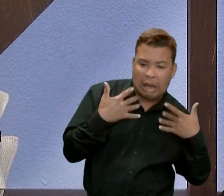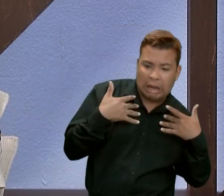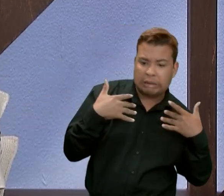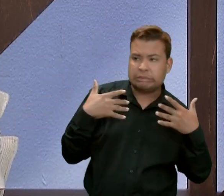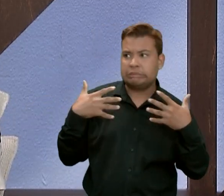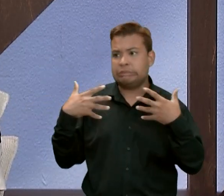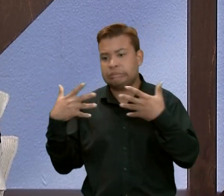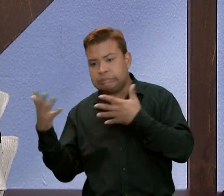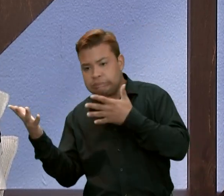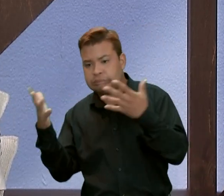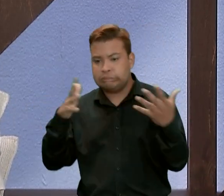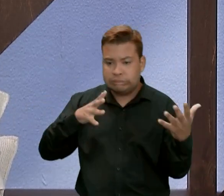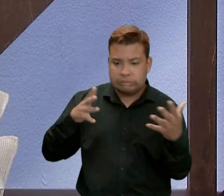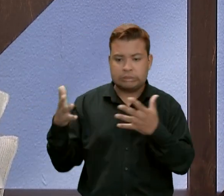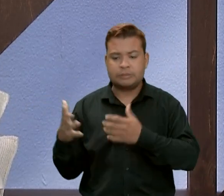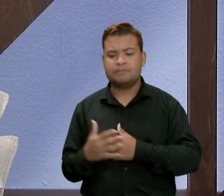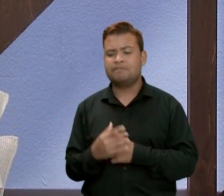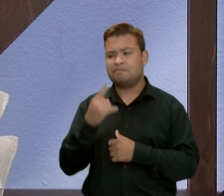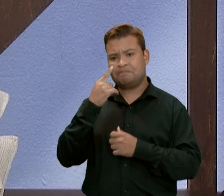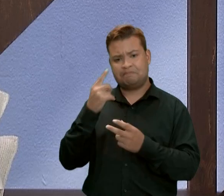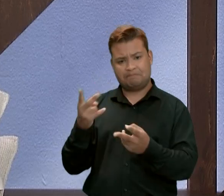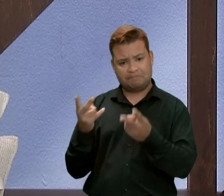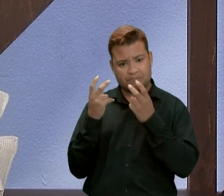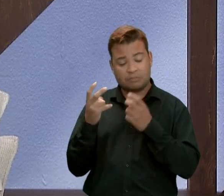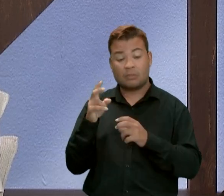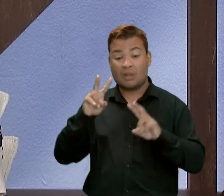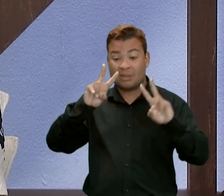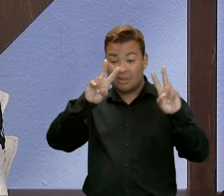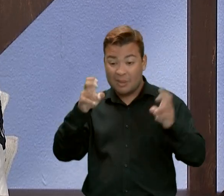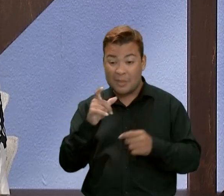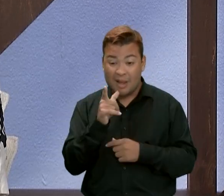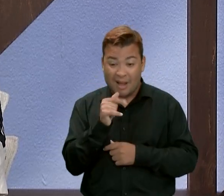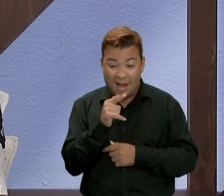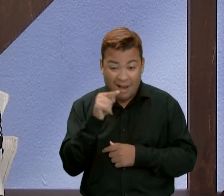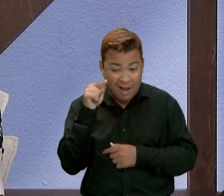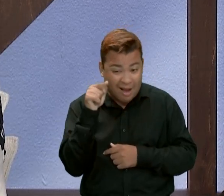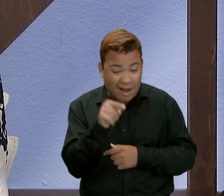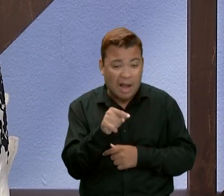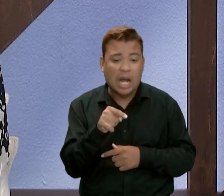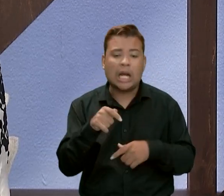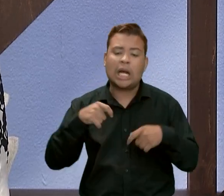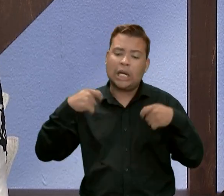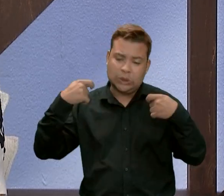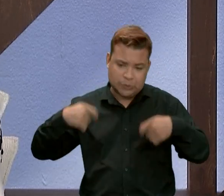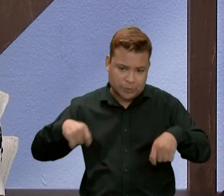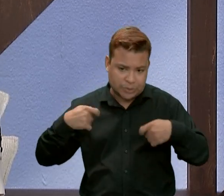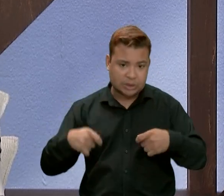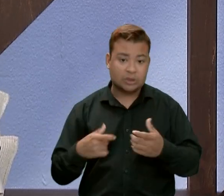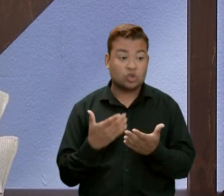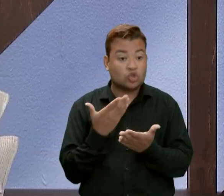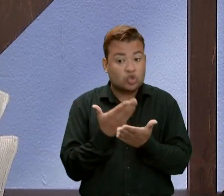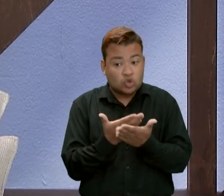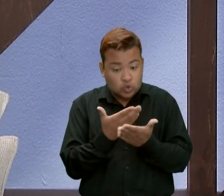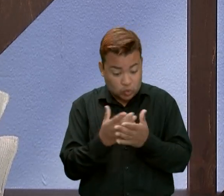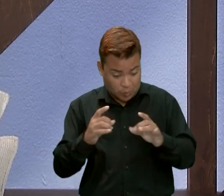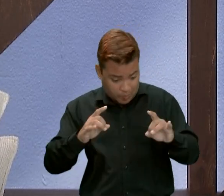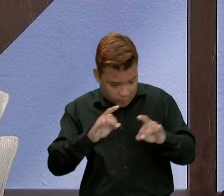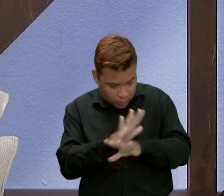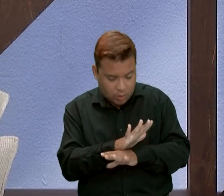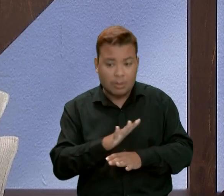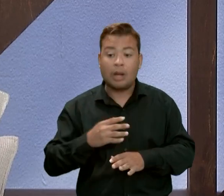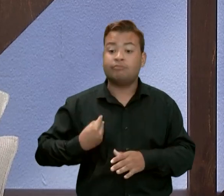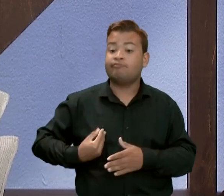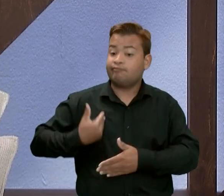Isso é só uma prova de que a questão hídrica ela ainda precisa tanto de aplicar os estudos, porque estudos existem bastante, a